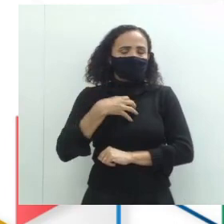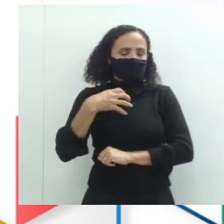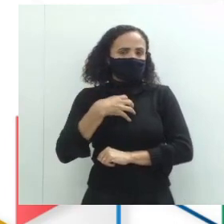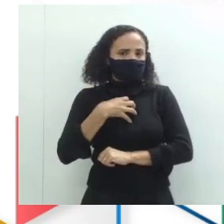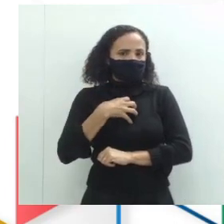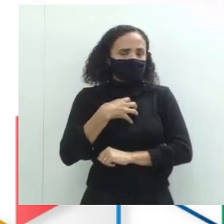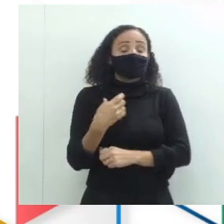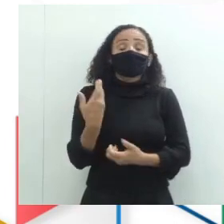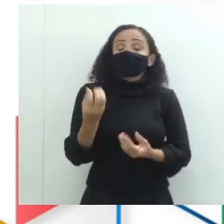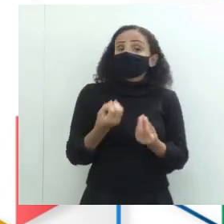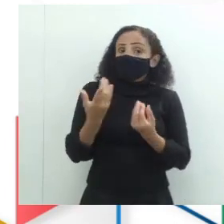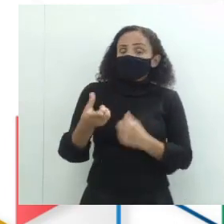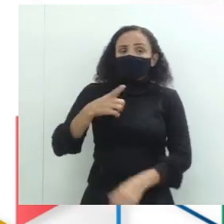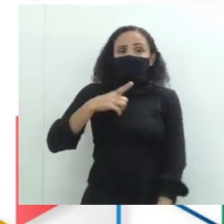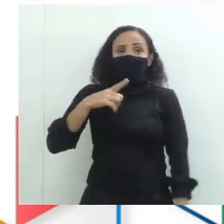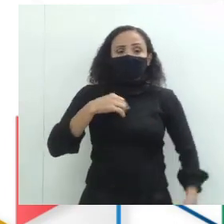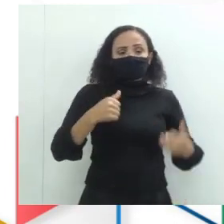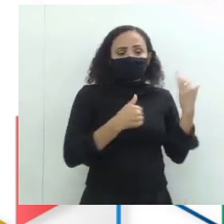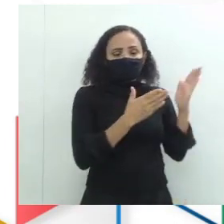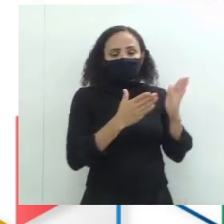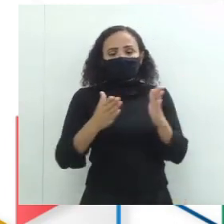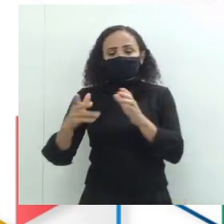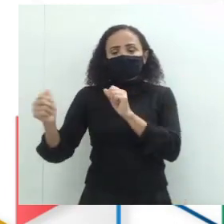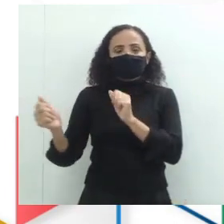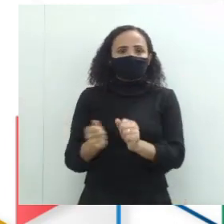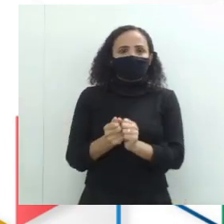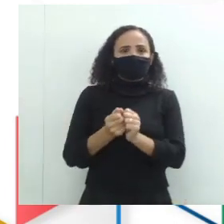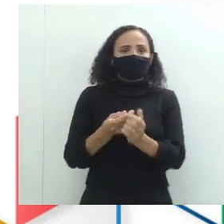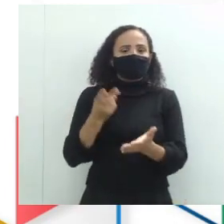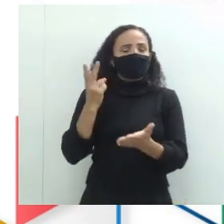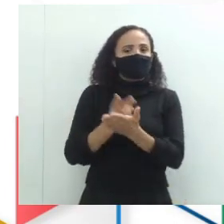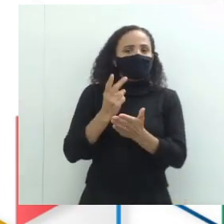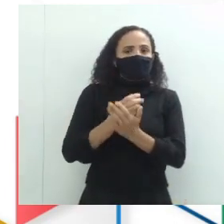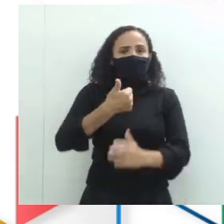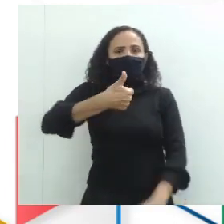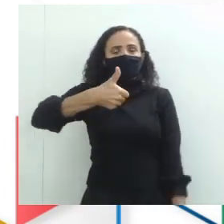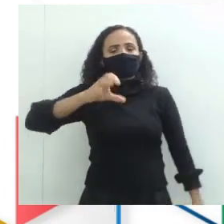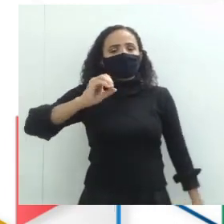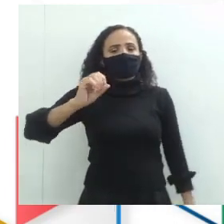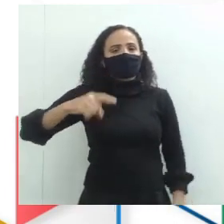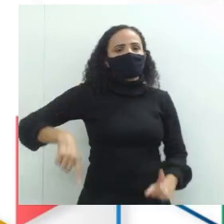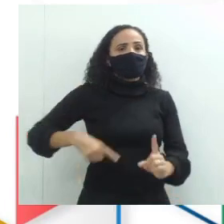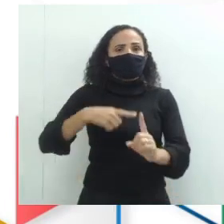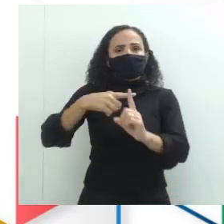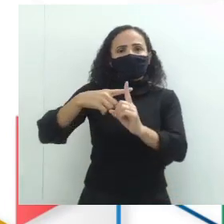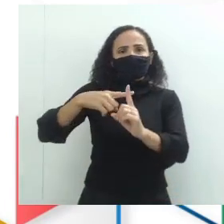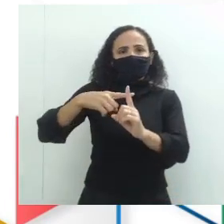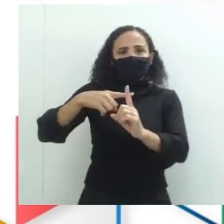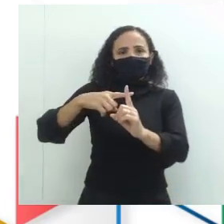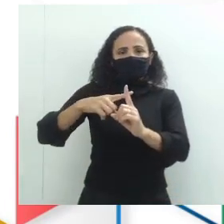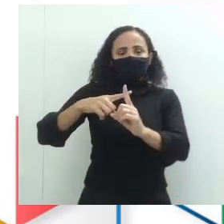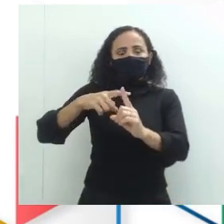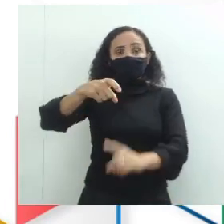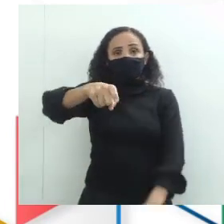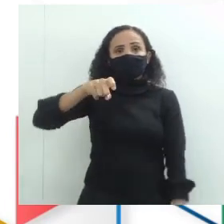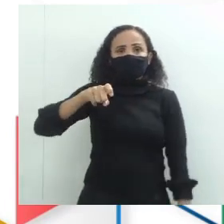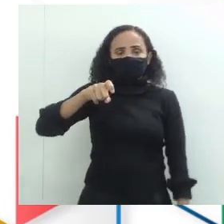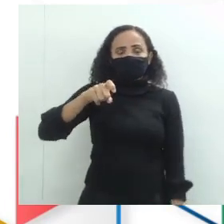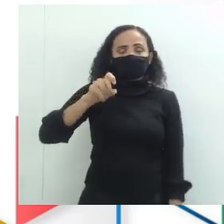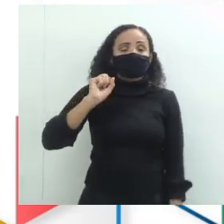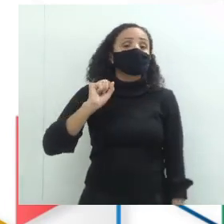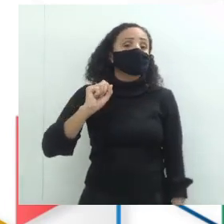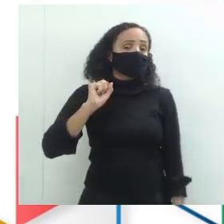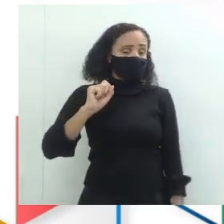aí. Então eu tenho do teu lado esquerdo do vídeo aí, ó, 100 mais x, que vai